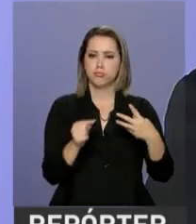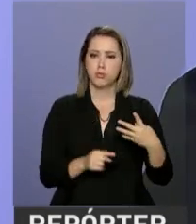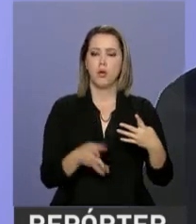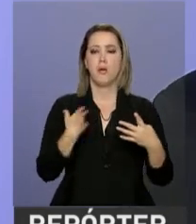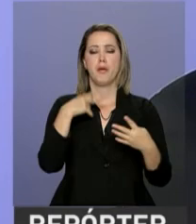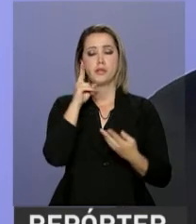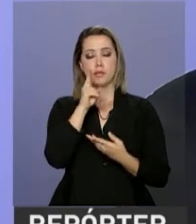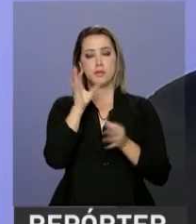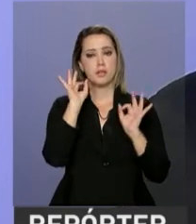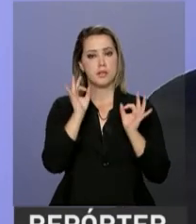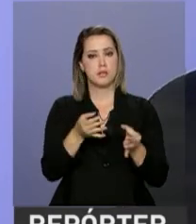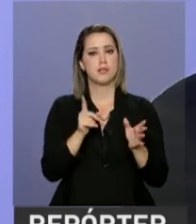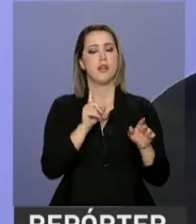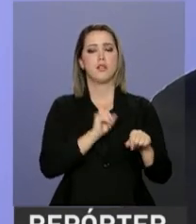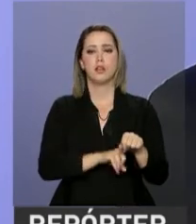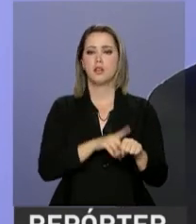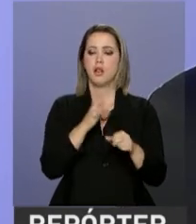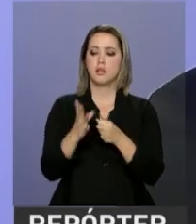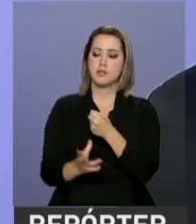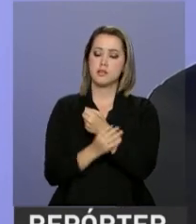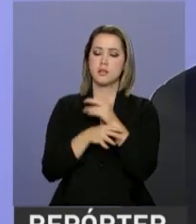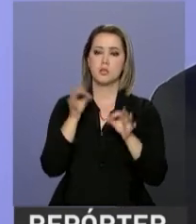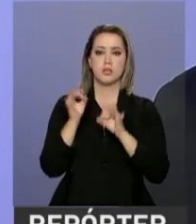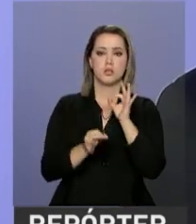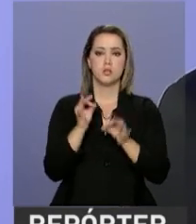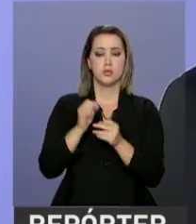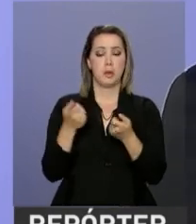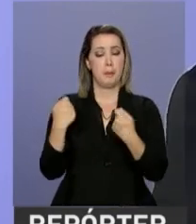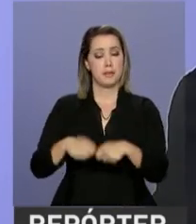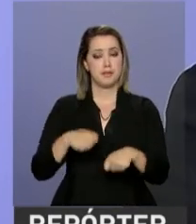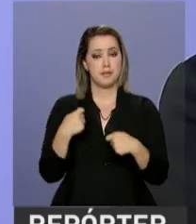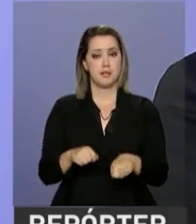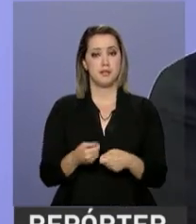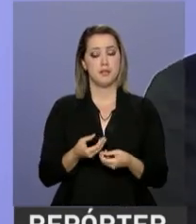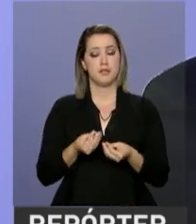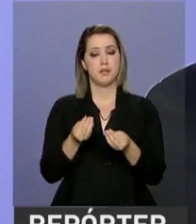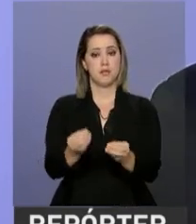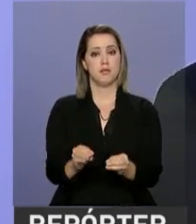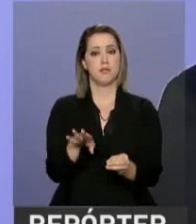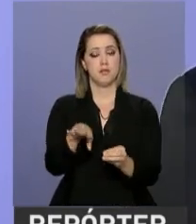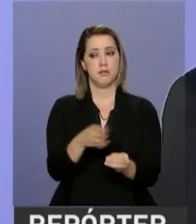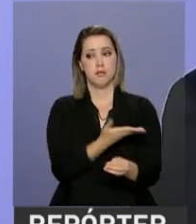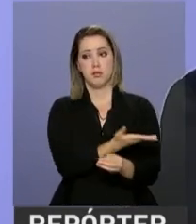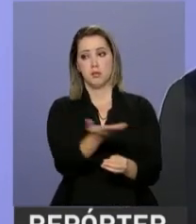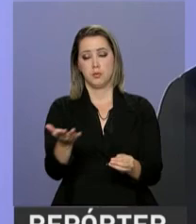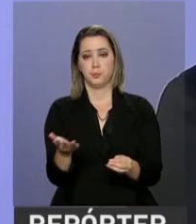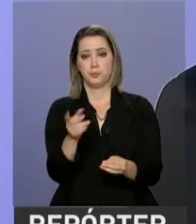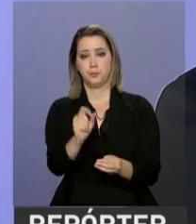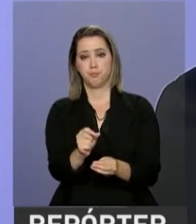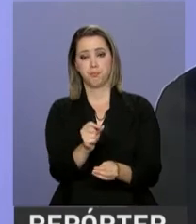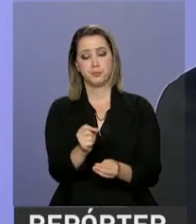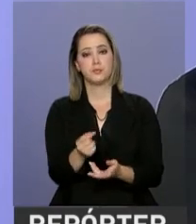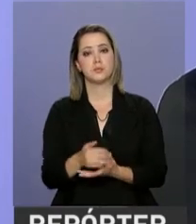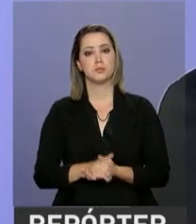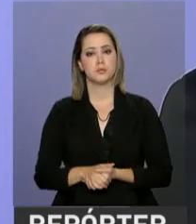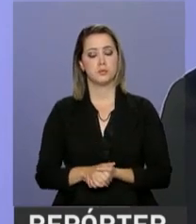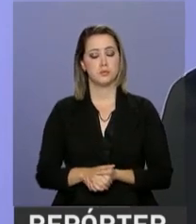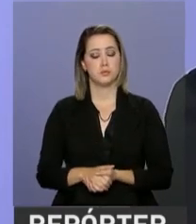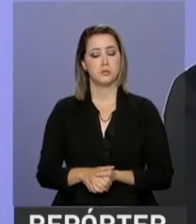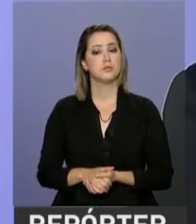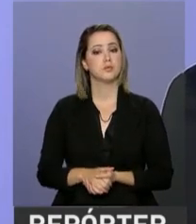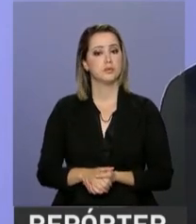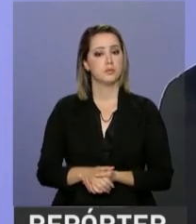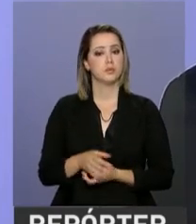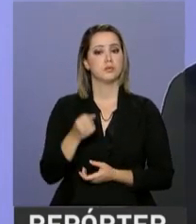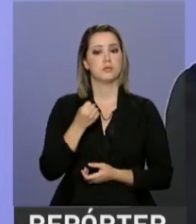investidor, segurança jurídica, que é isso justamente que o investidor de longo prazo precisa, e ele